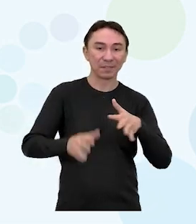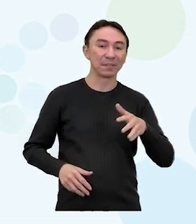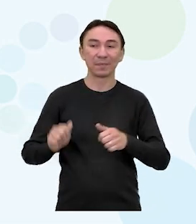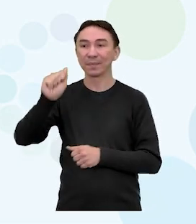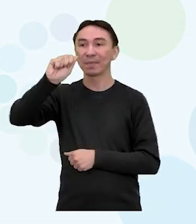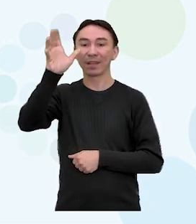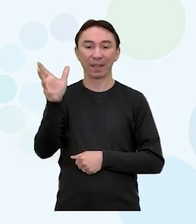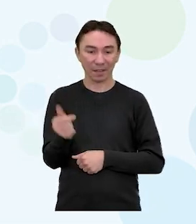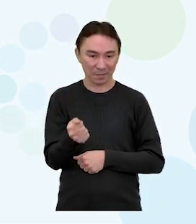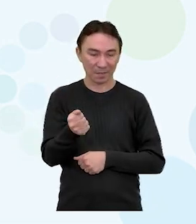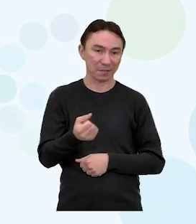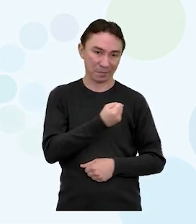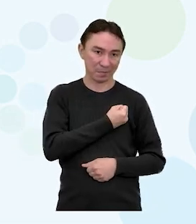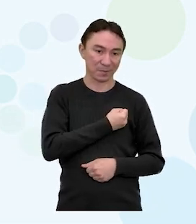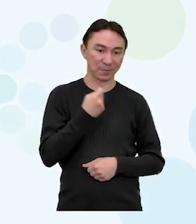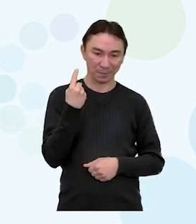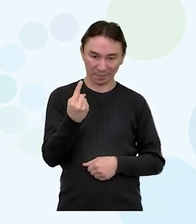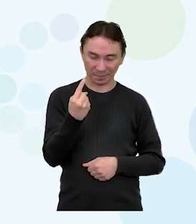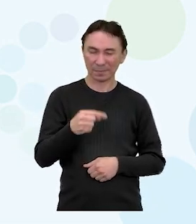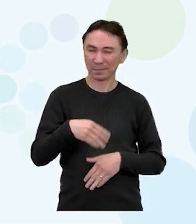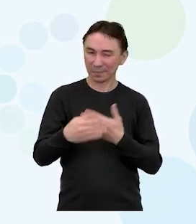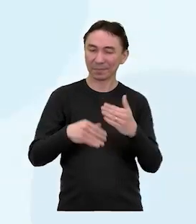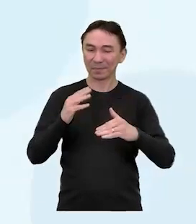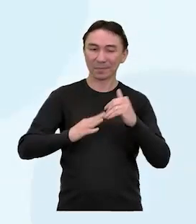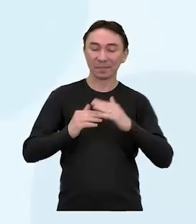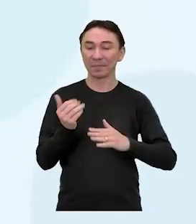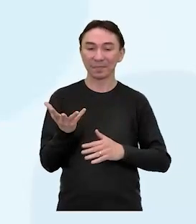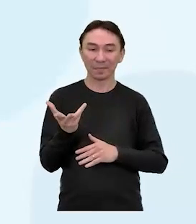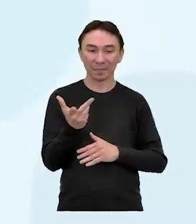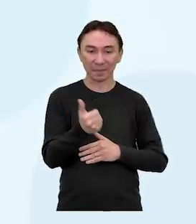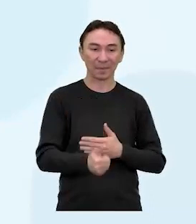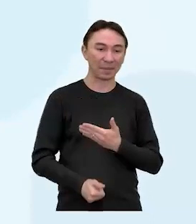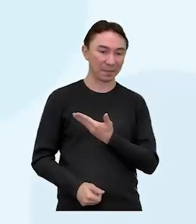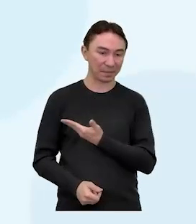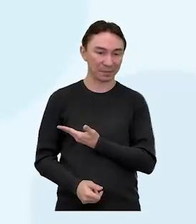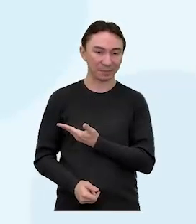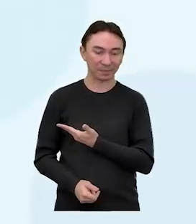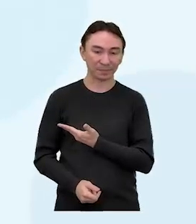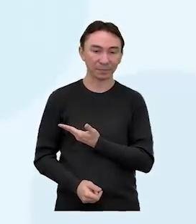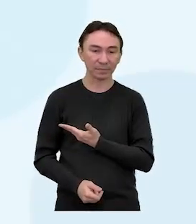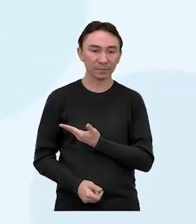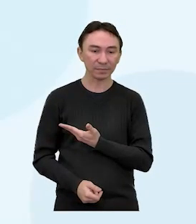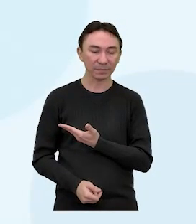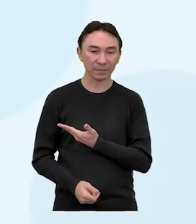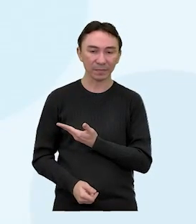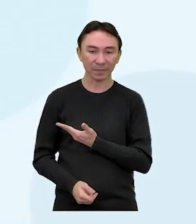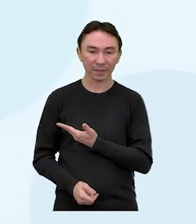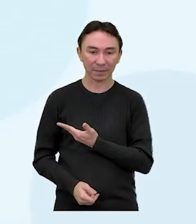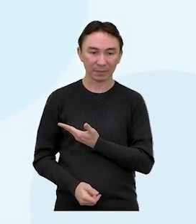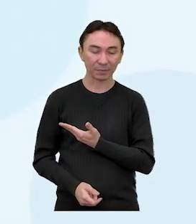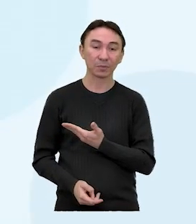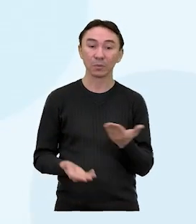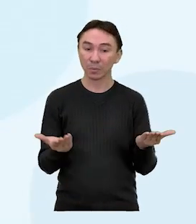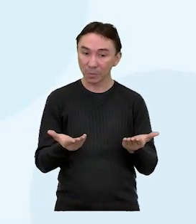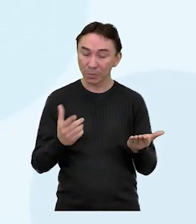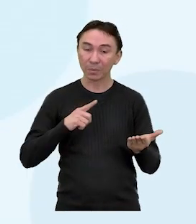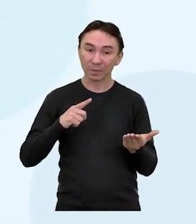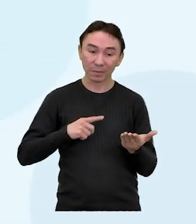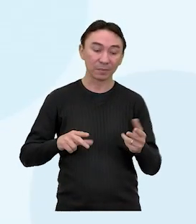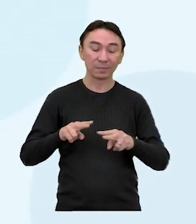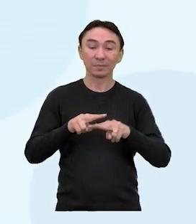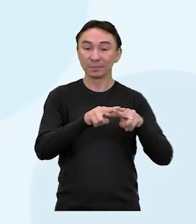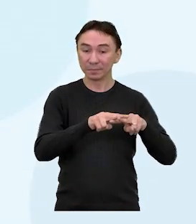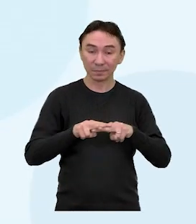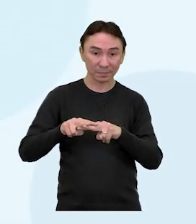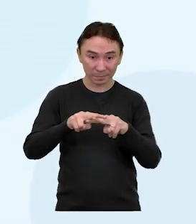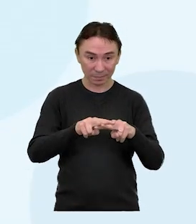conhecer as habilidades da nossa aula. Pode pôr na tela, produção. Então, hoje nós estamos retomando uma habilidade